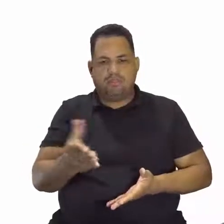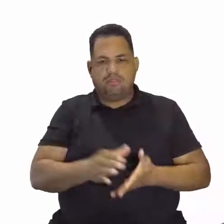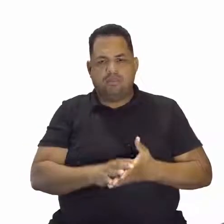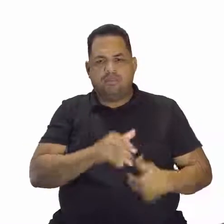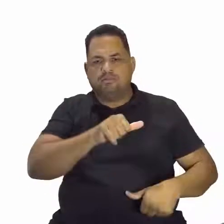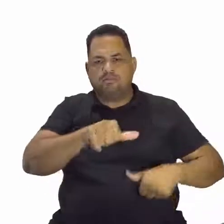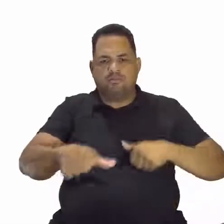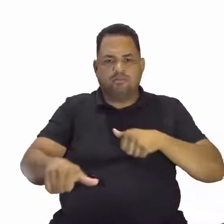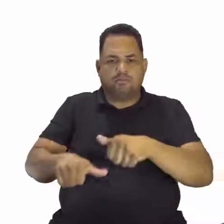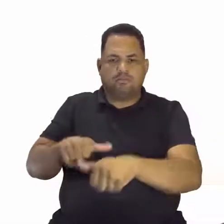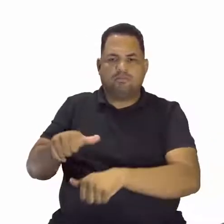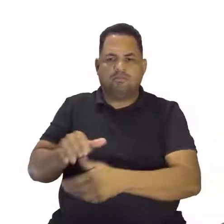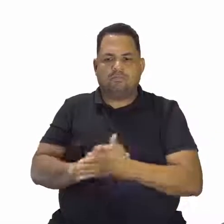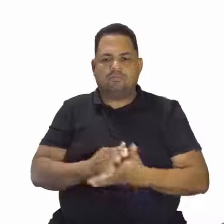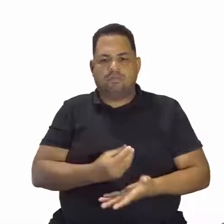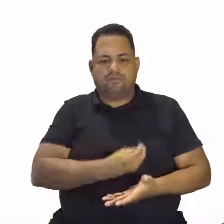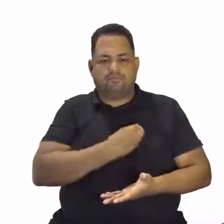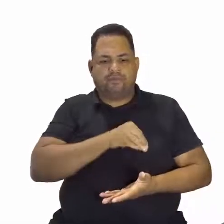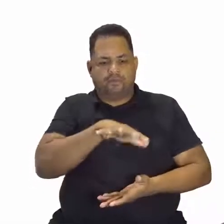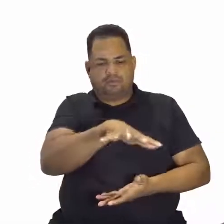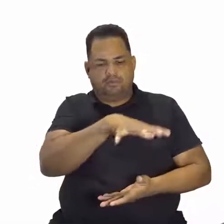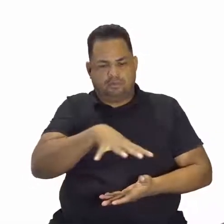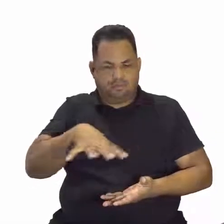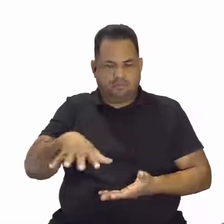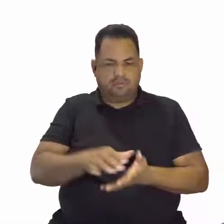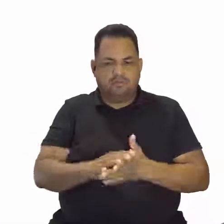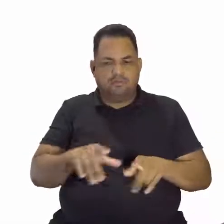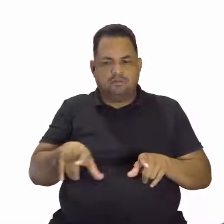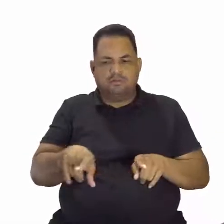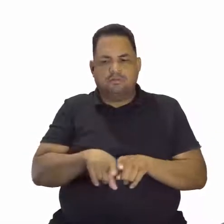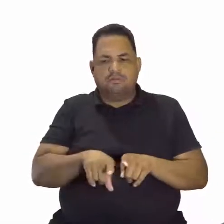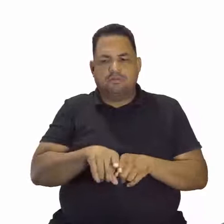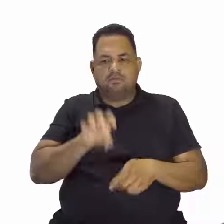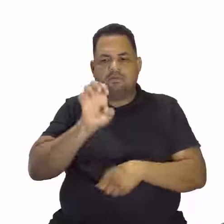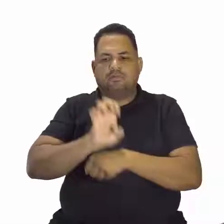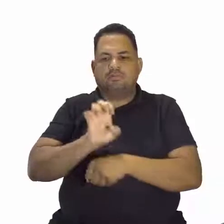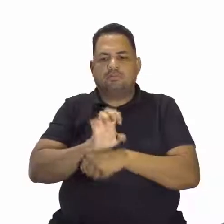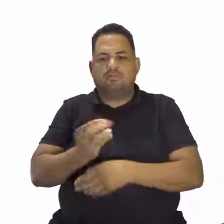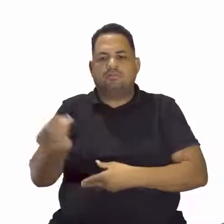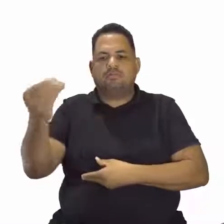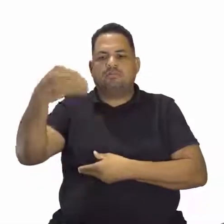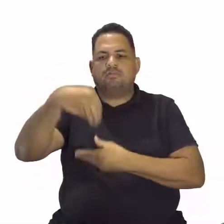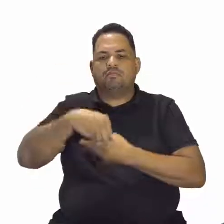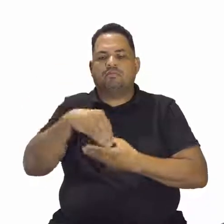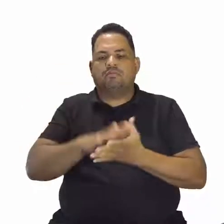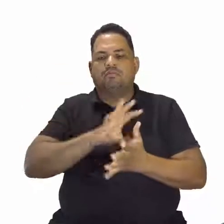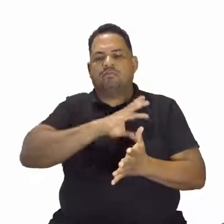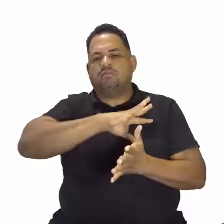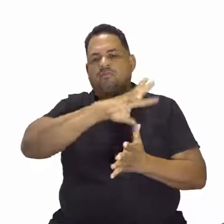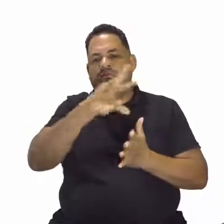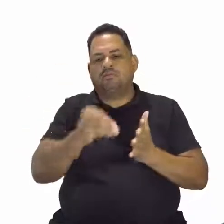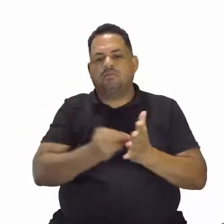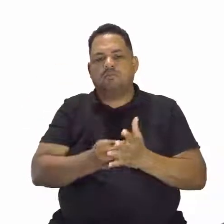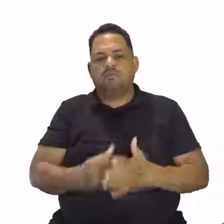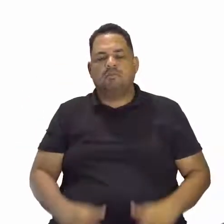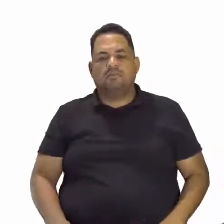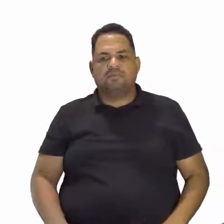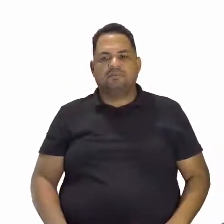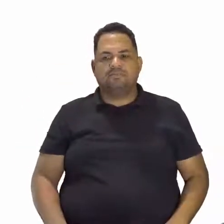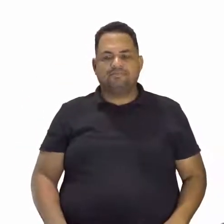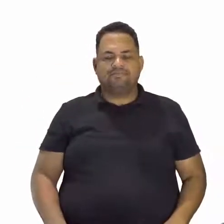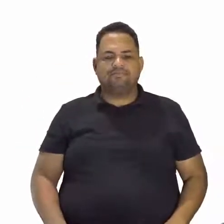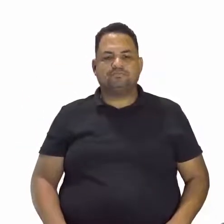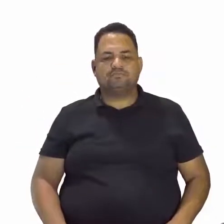seus biomas também vizinhos aí. Então, esses são os estados que compõem essa região tão complexa, né, gente? A